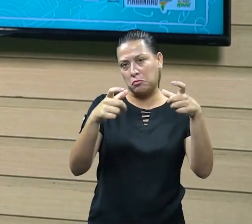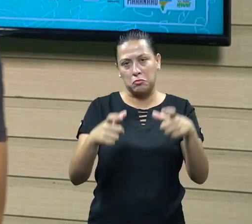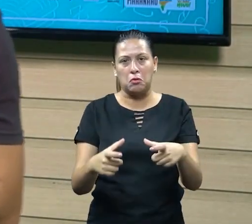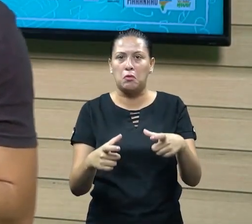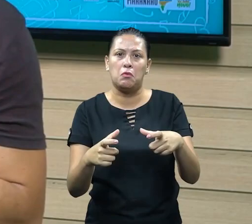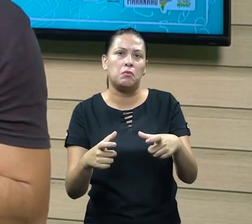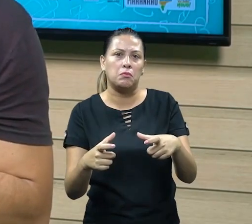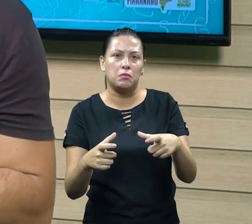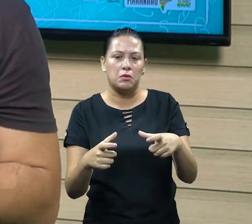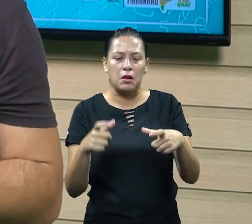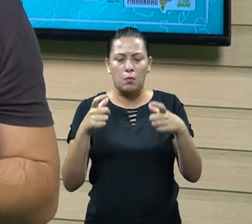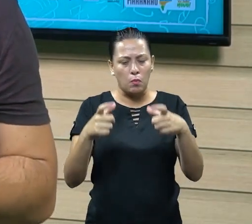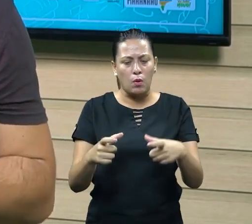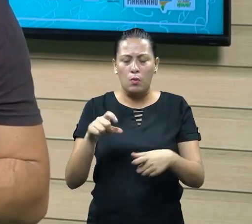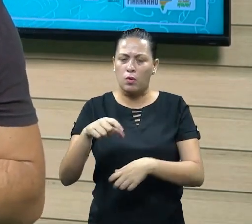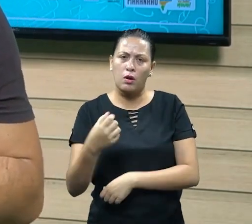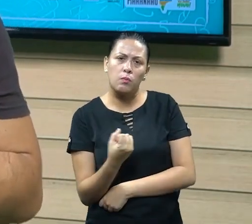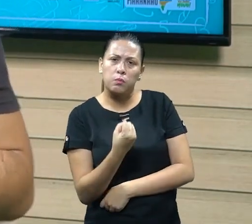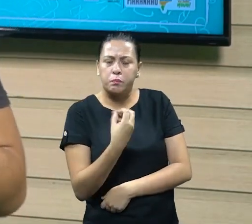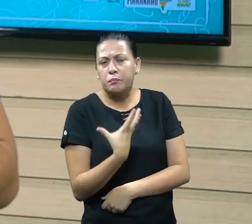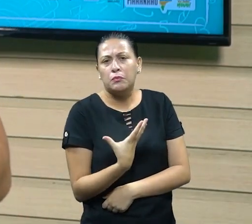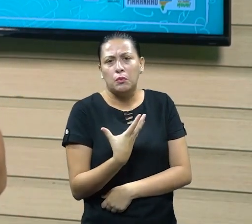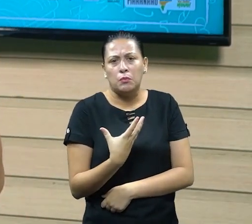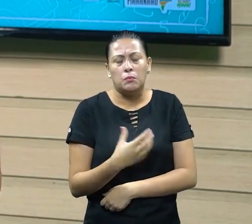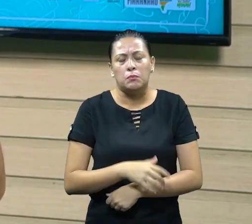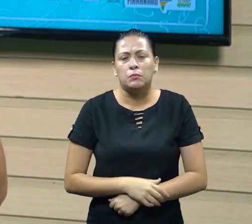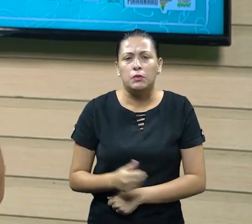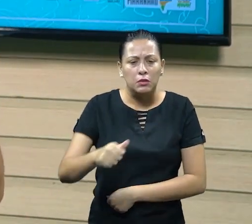local, climatização, espaço para